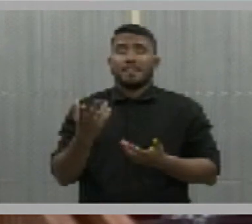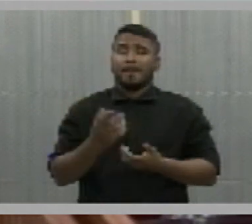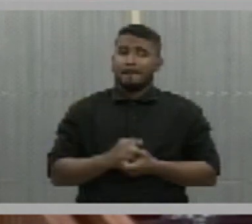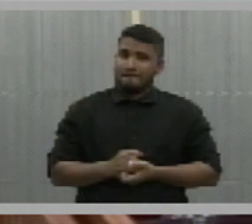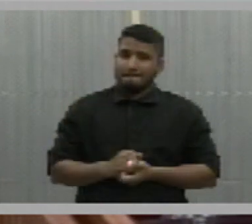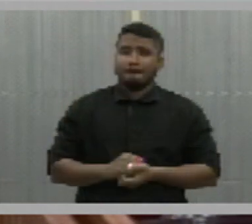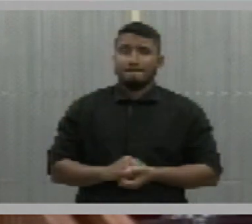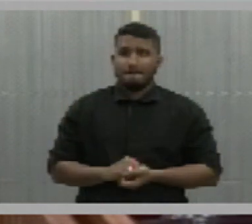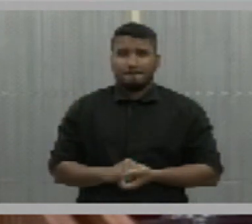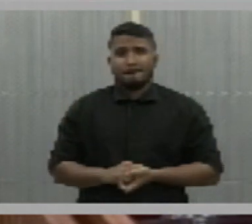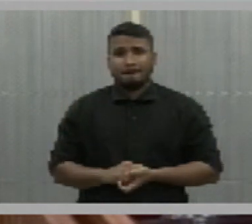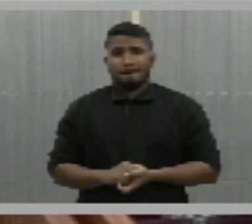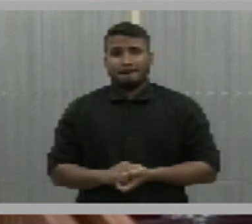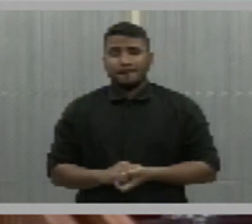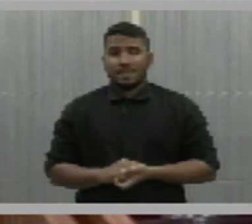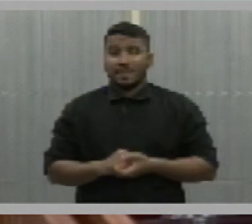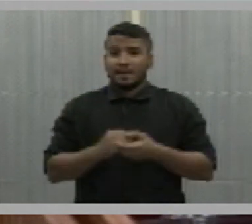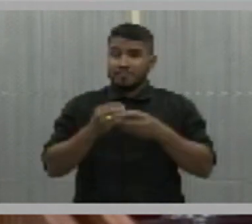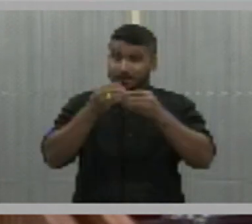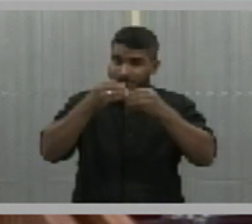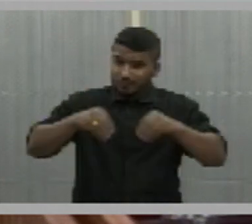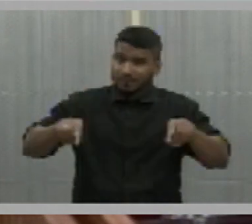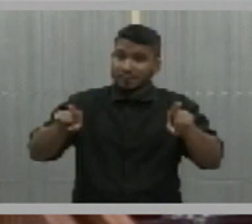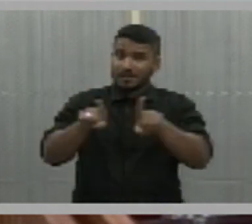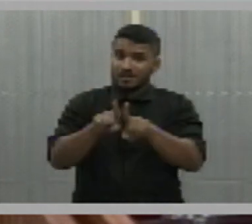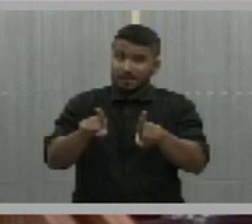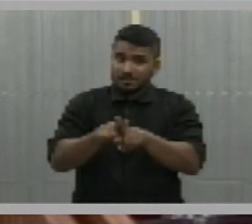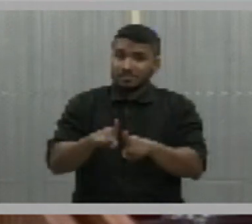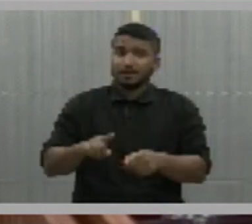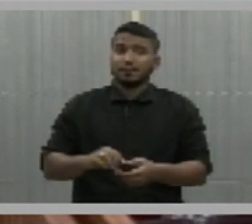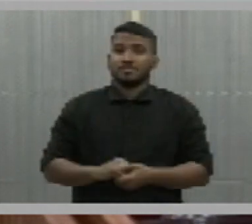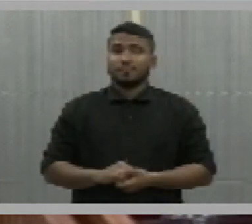para todos. Prejudica também